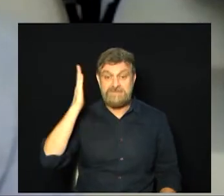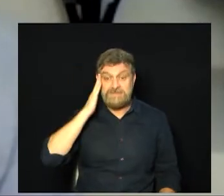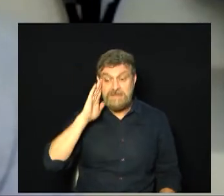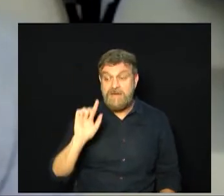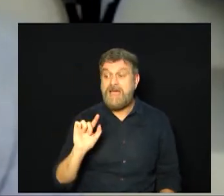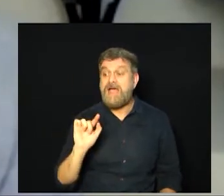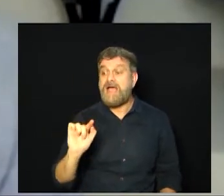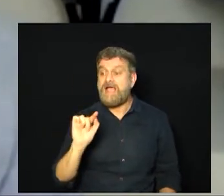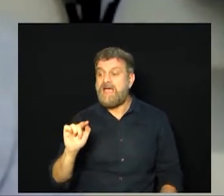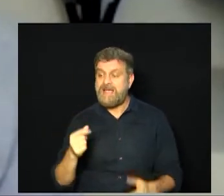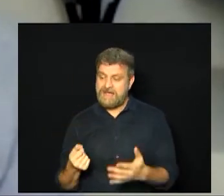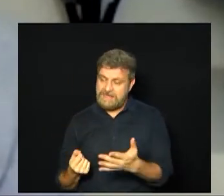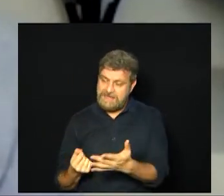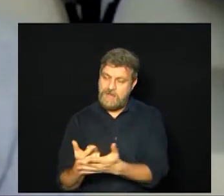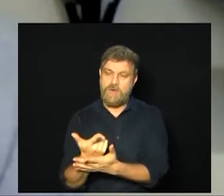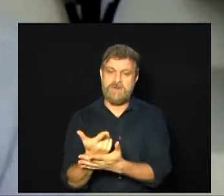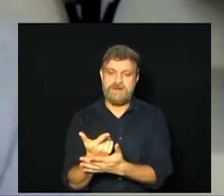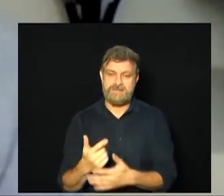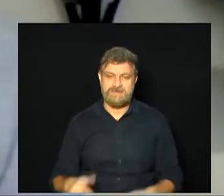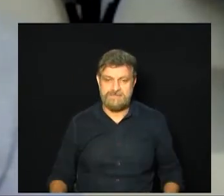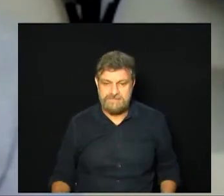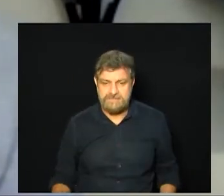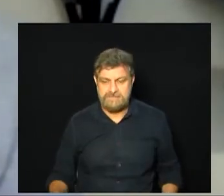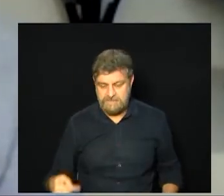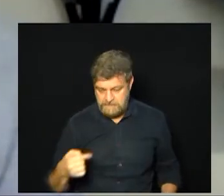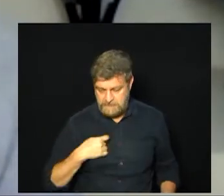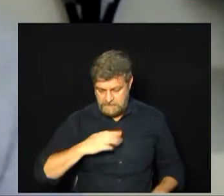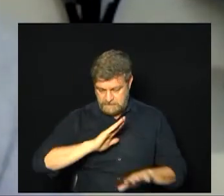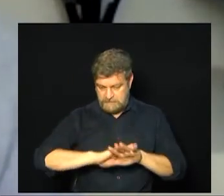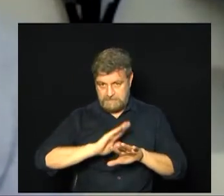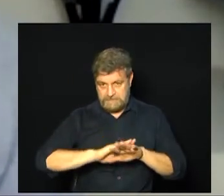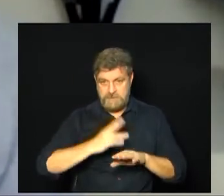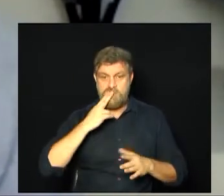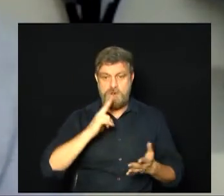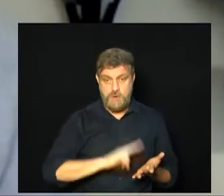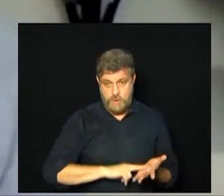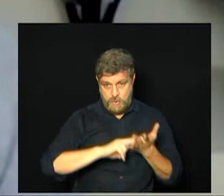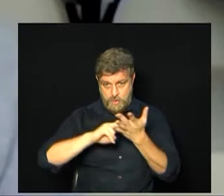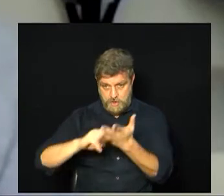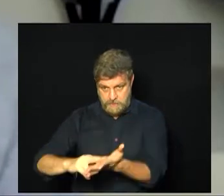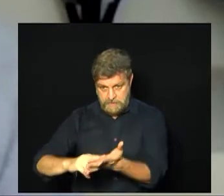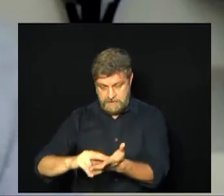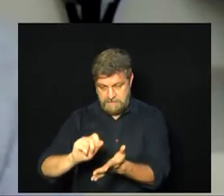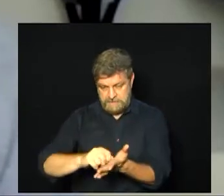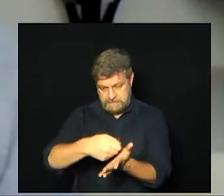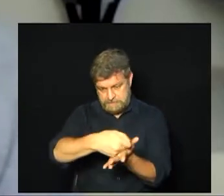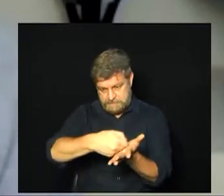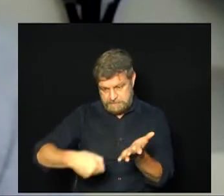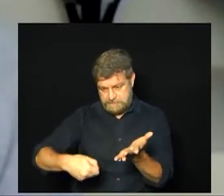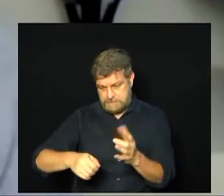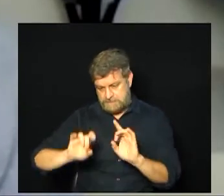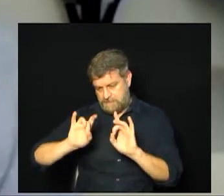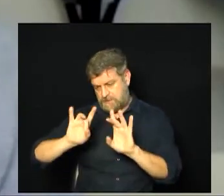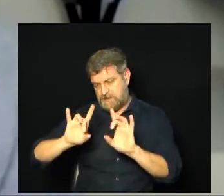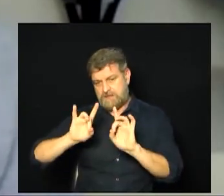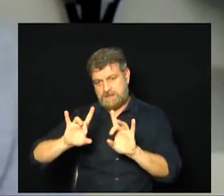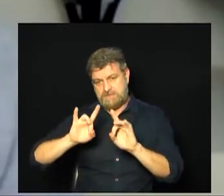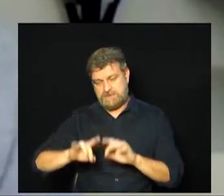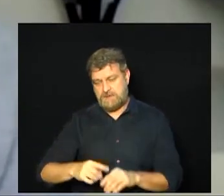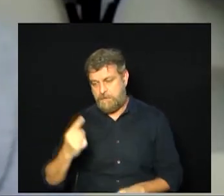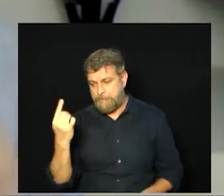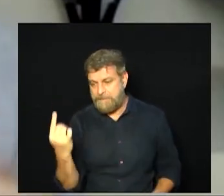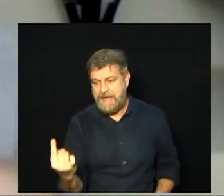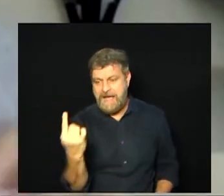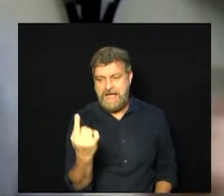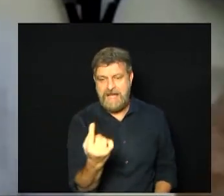para quem vai ser endereçado. Eu mesmo envio pelos Correios e eu mesmo faço uma dedicatória super especial para a